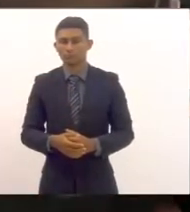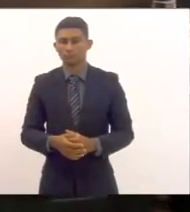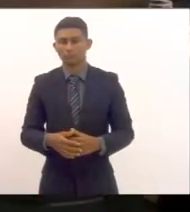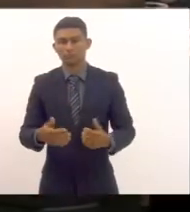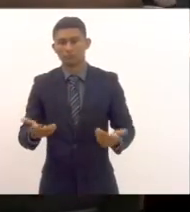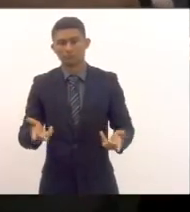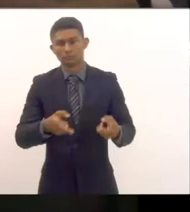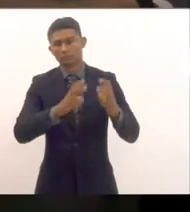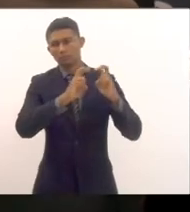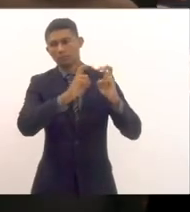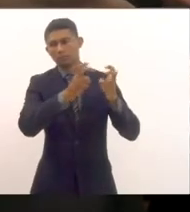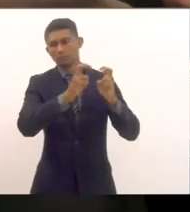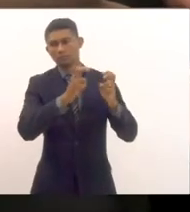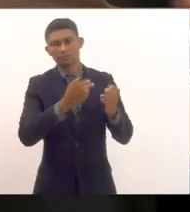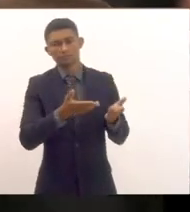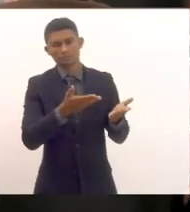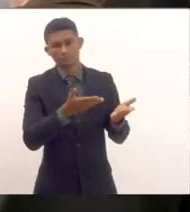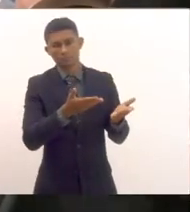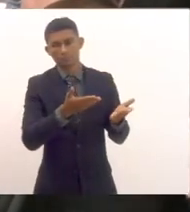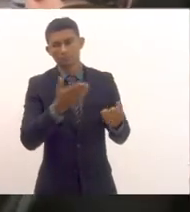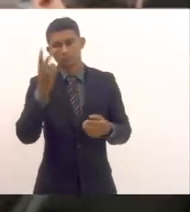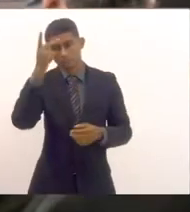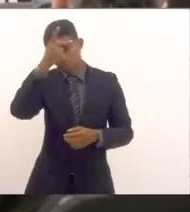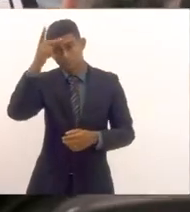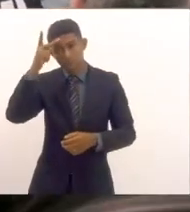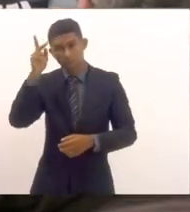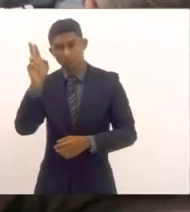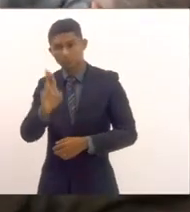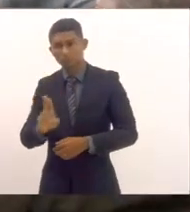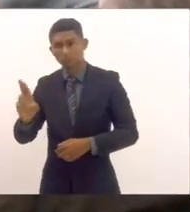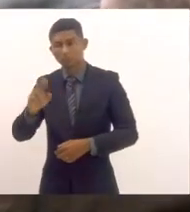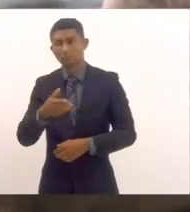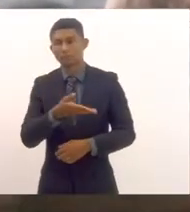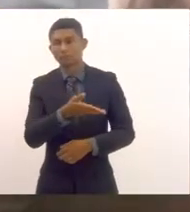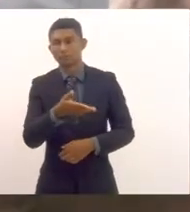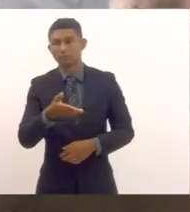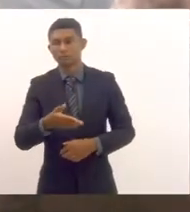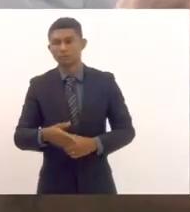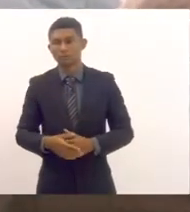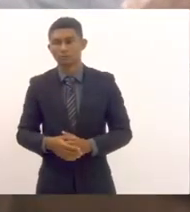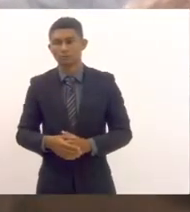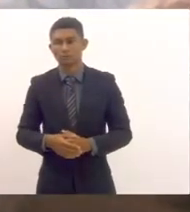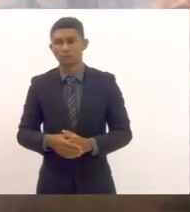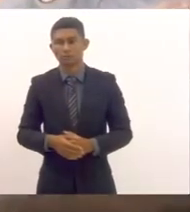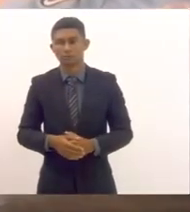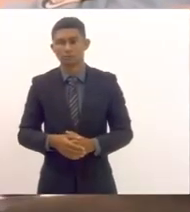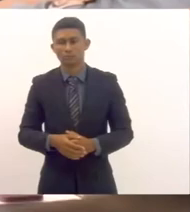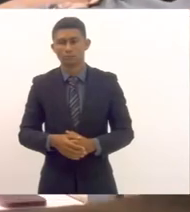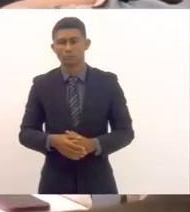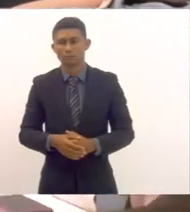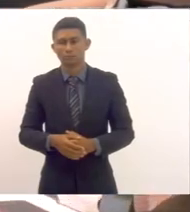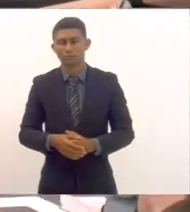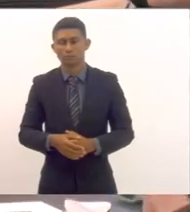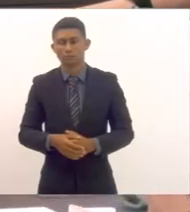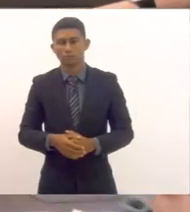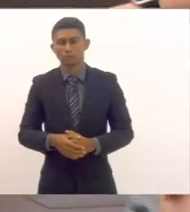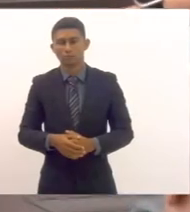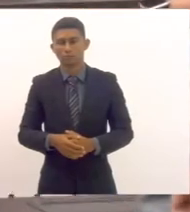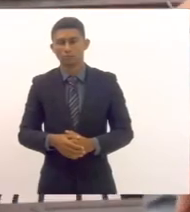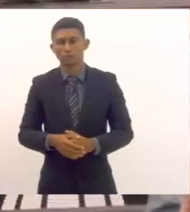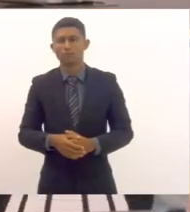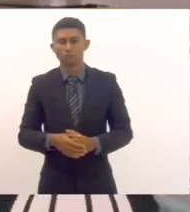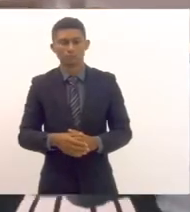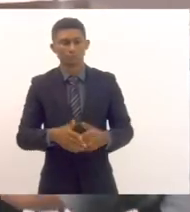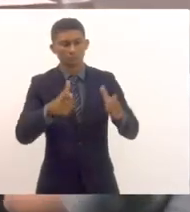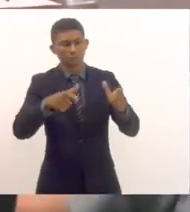transporte Ferroviário de passageiros Metropolitana ao se dirigir para Santa Cruz EA Baixada